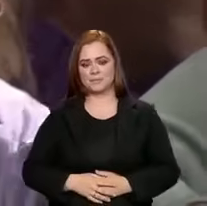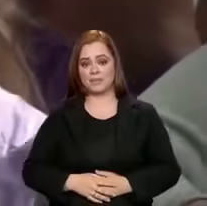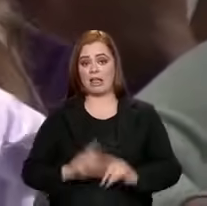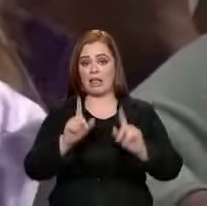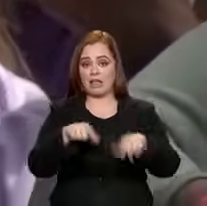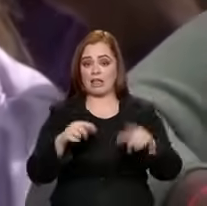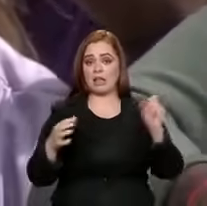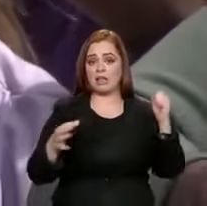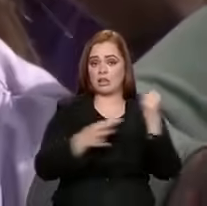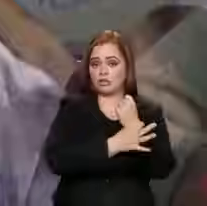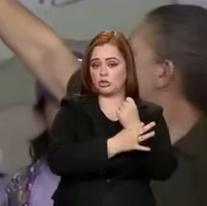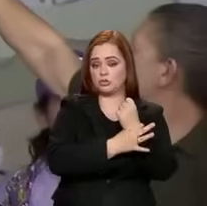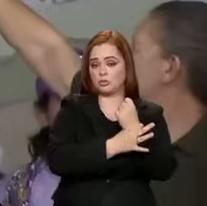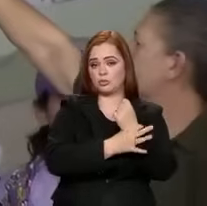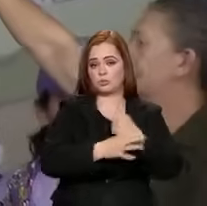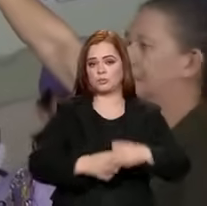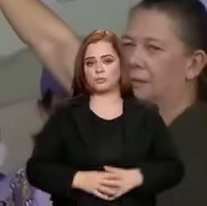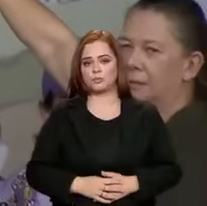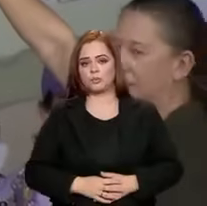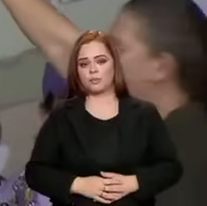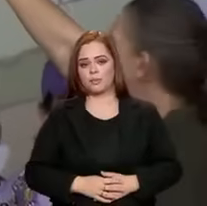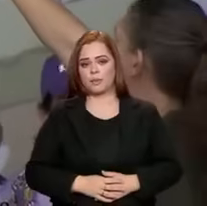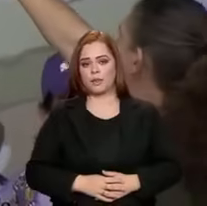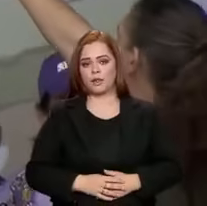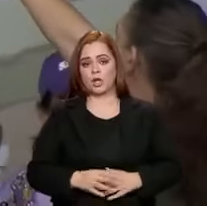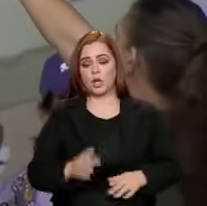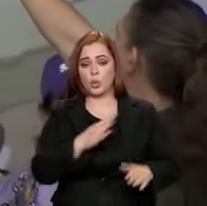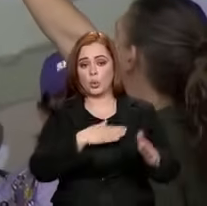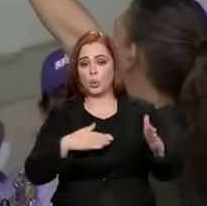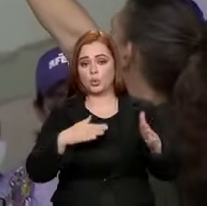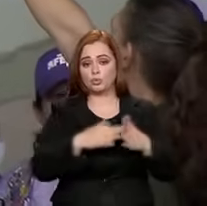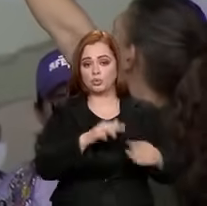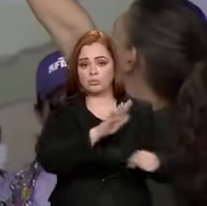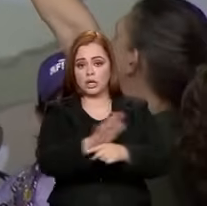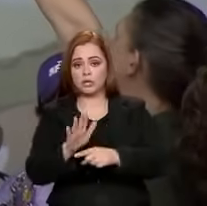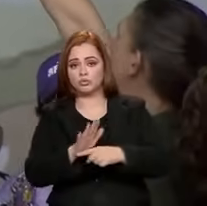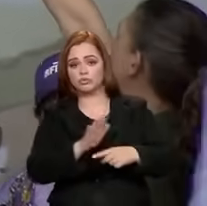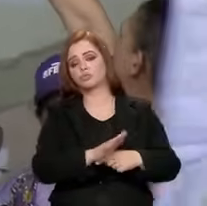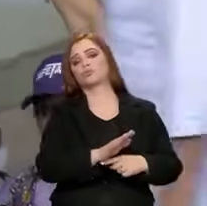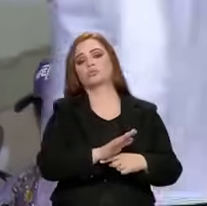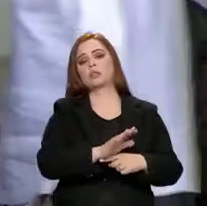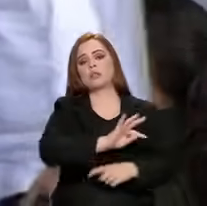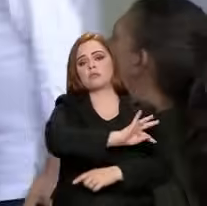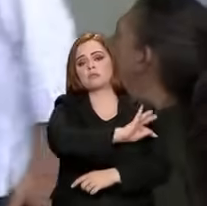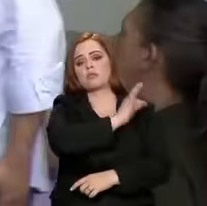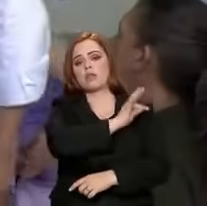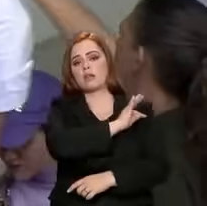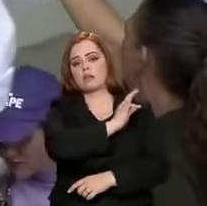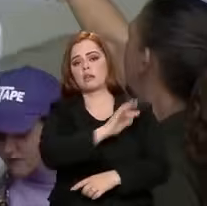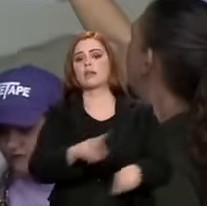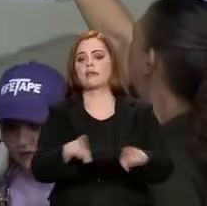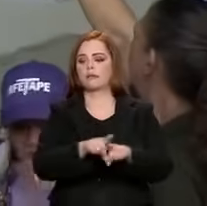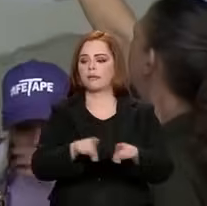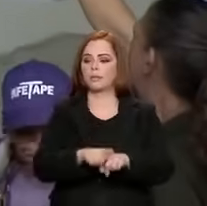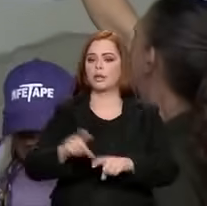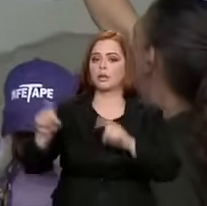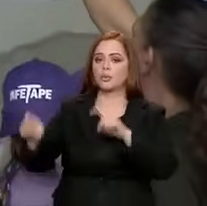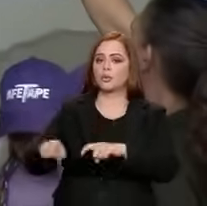será garantida assistência técnica e extensão Rural